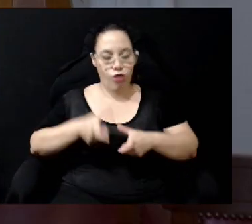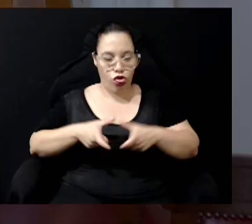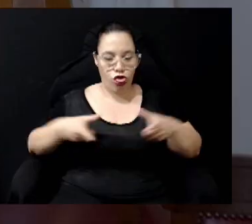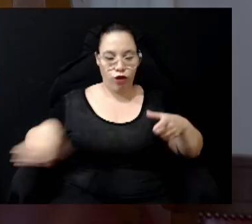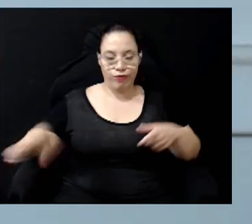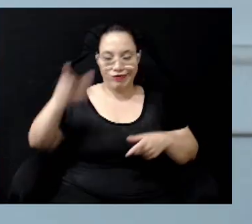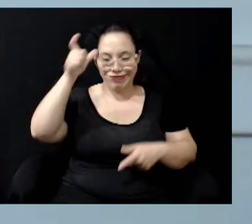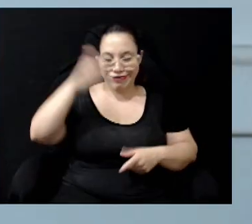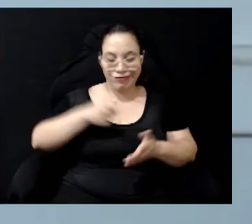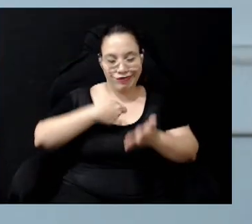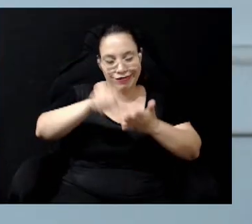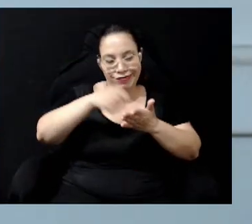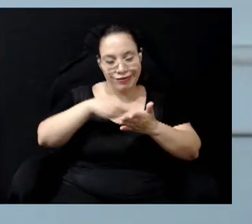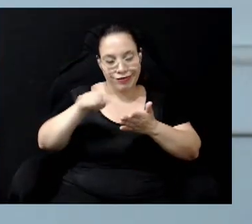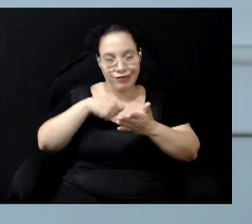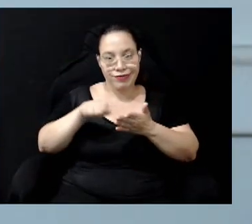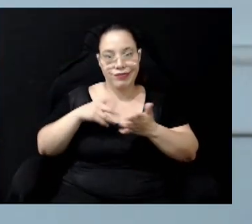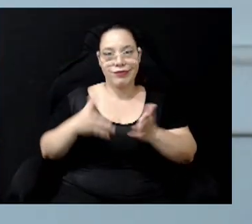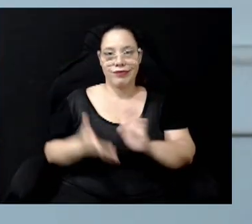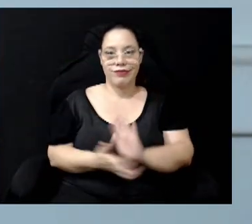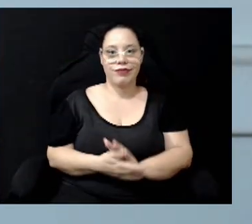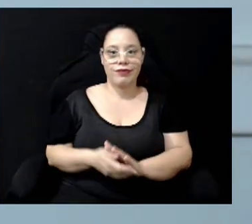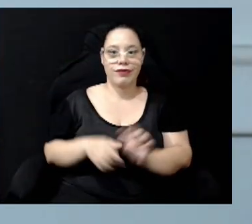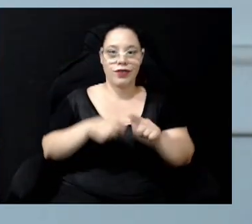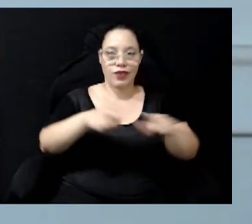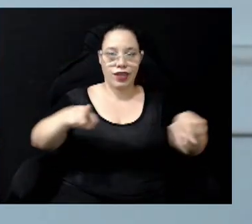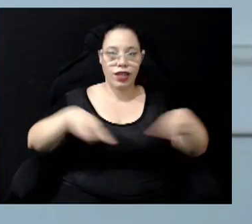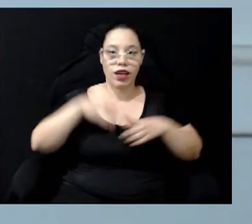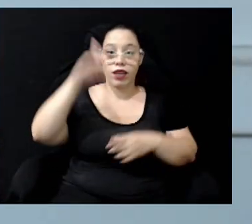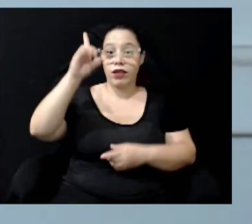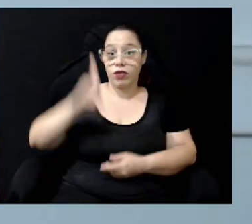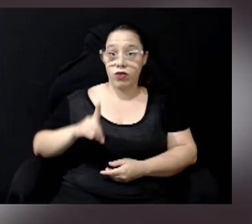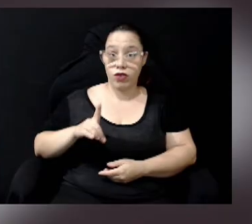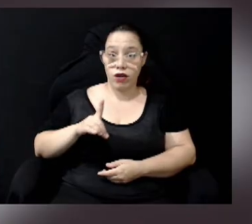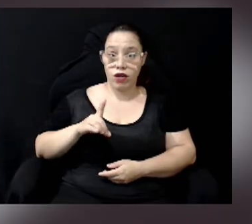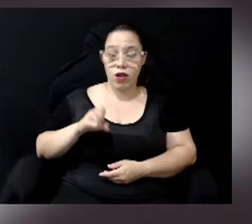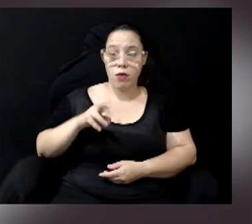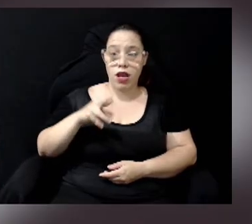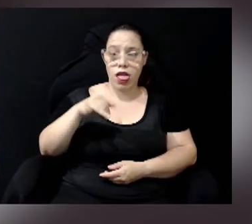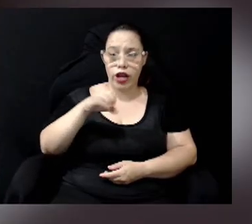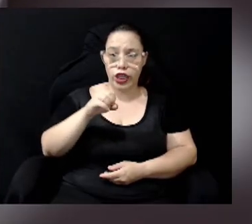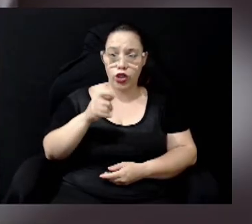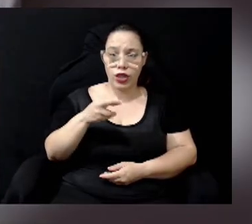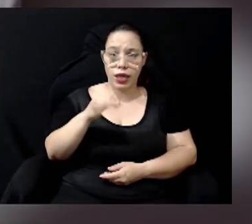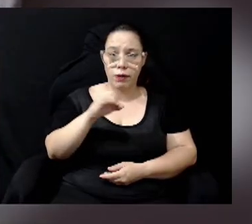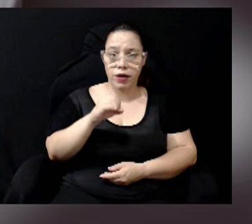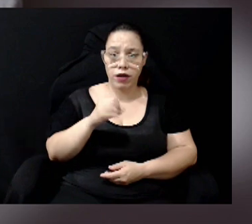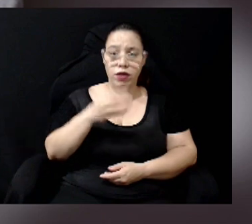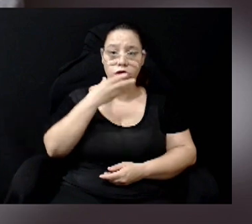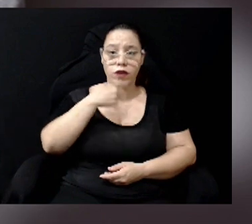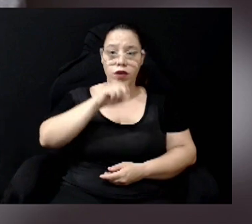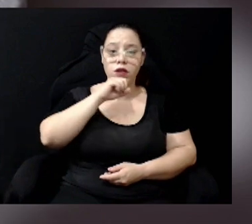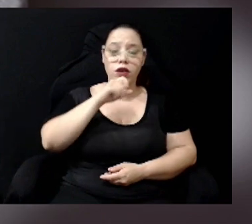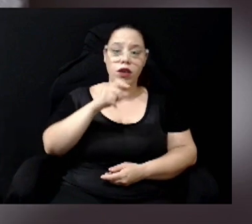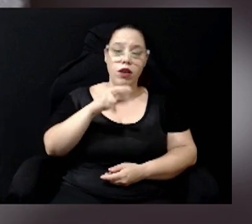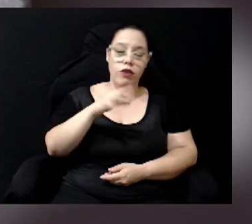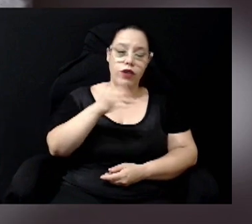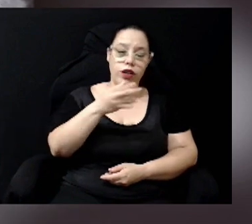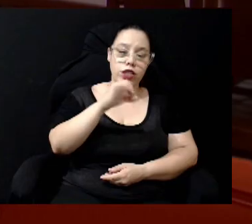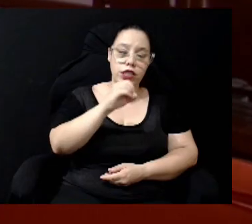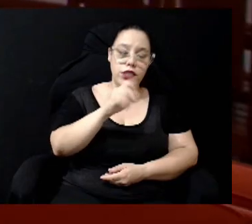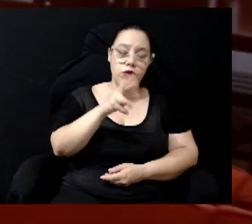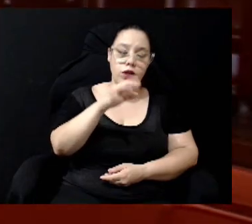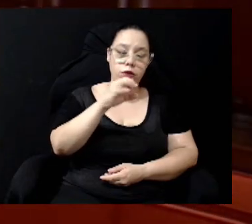literatura lusófona. A sala da diretoria leva o nome de Benedito Sampaio, pai de Francisco Ribeiro Sampaio. Foi